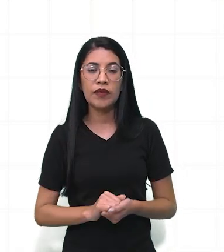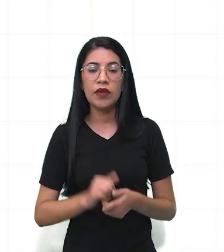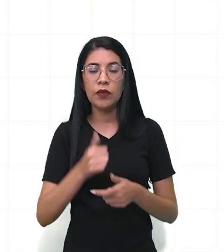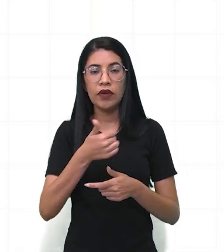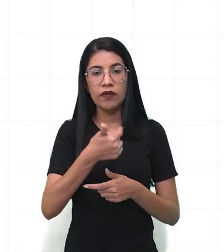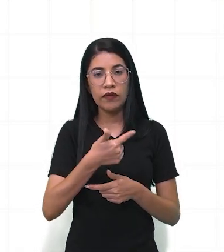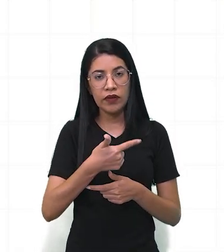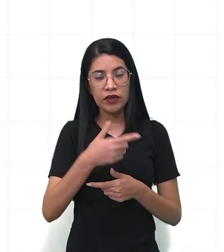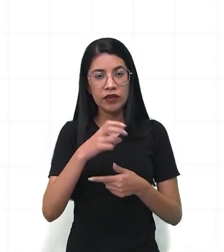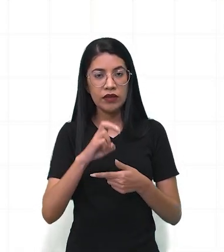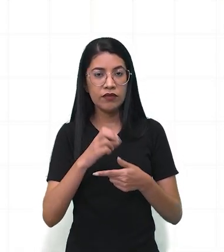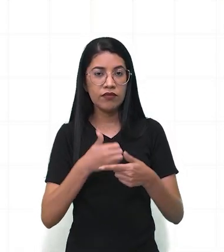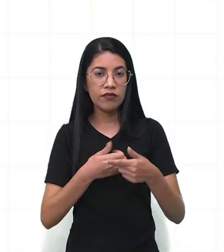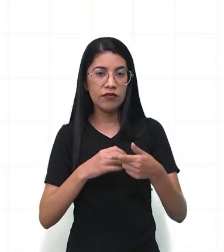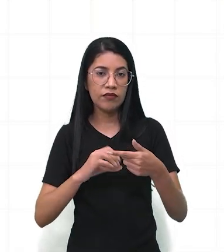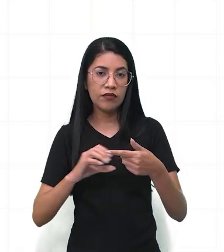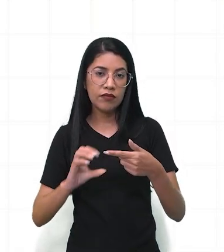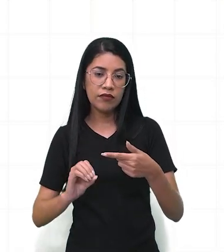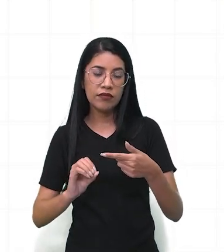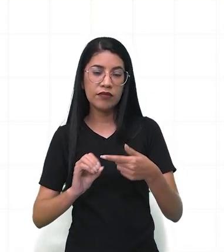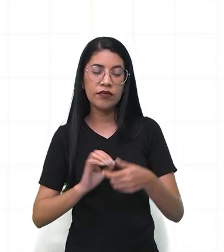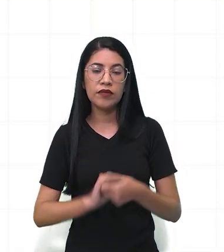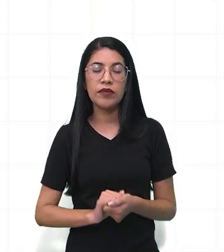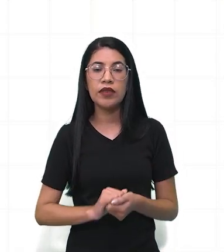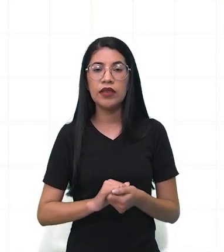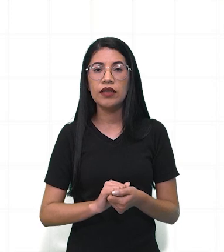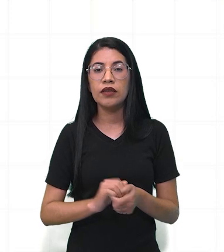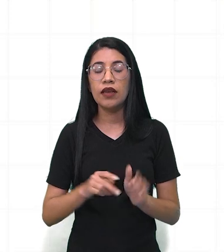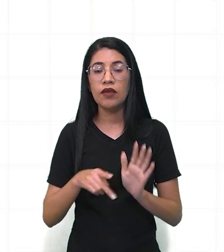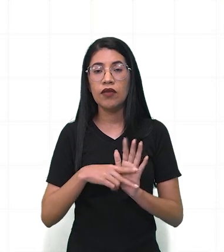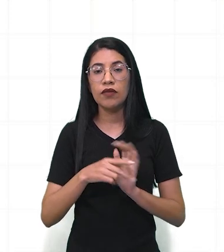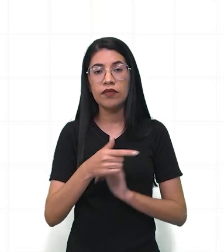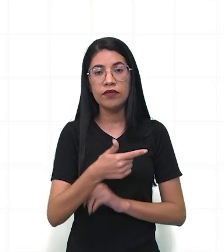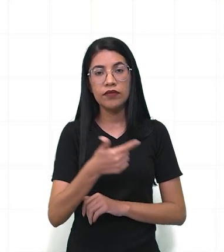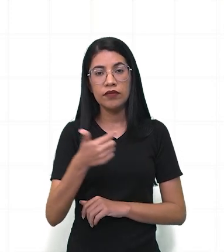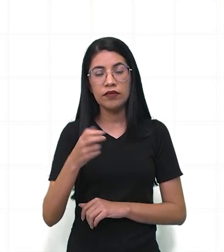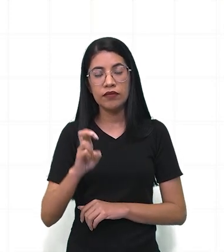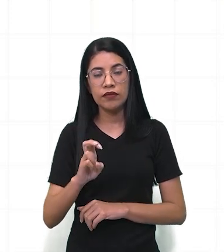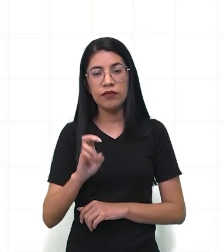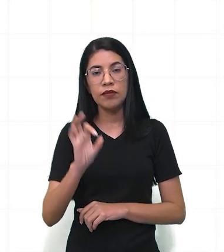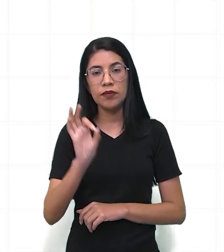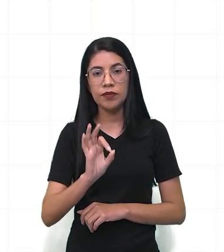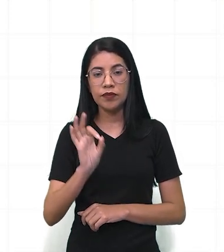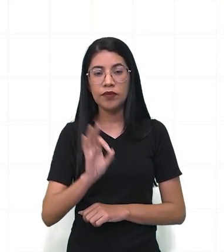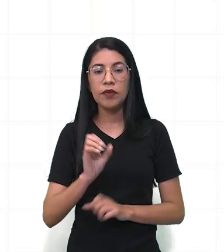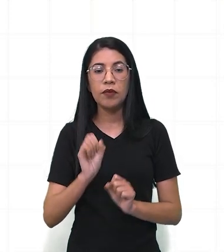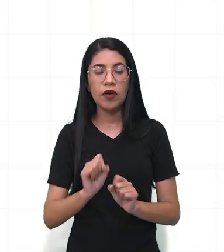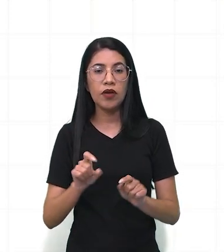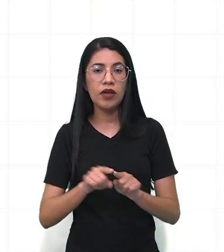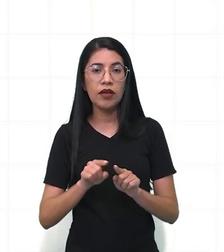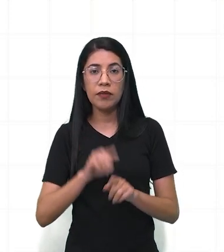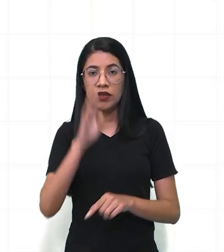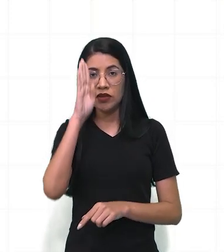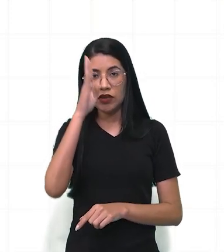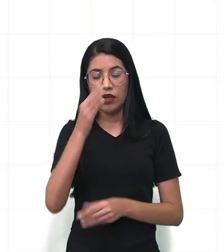isso? 25%. Posso chegar diretamente aqui, ó. 1 dividido por 4